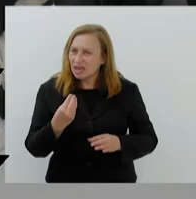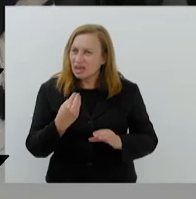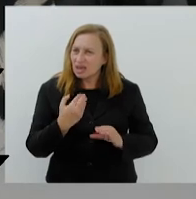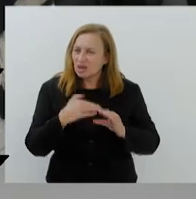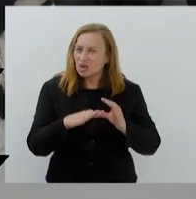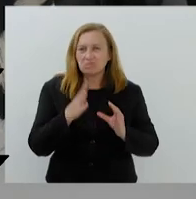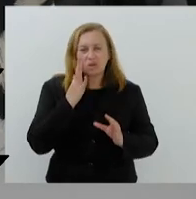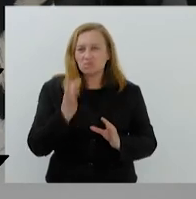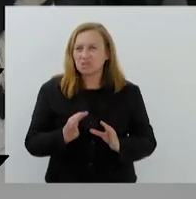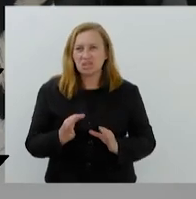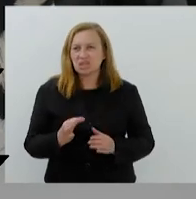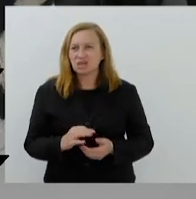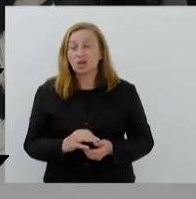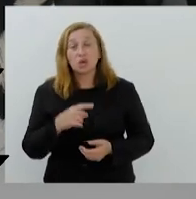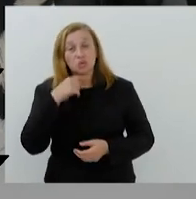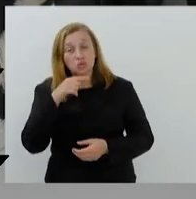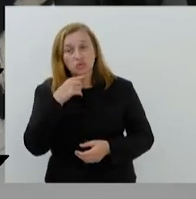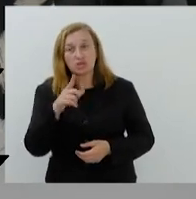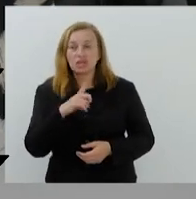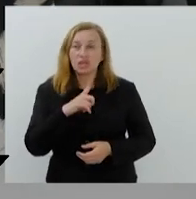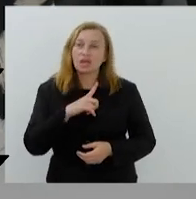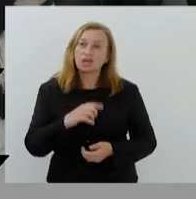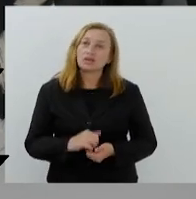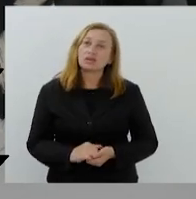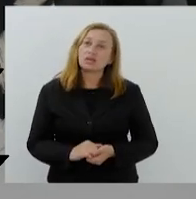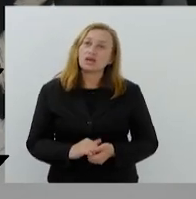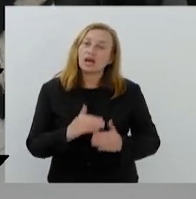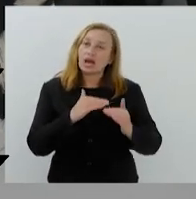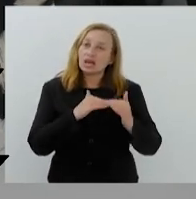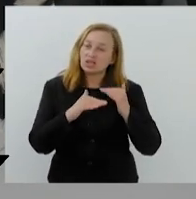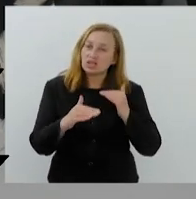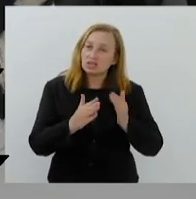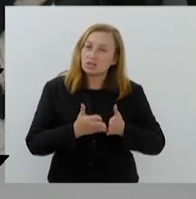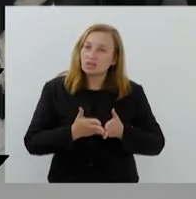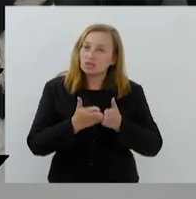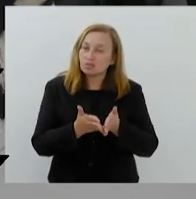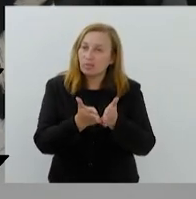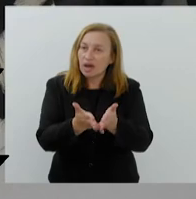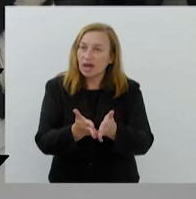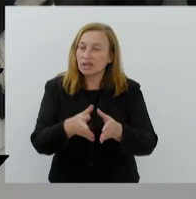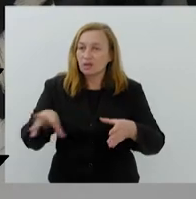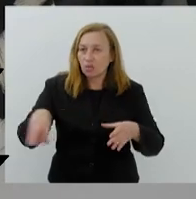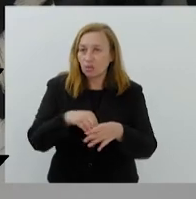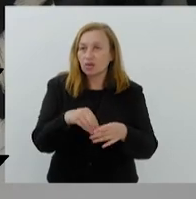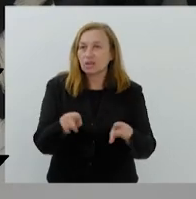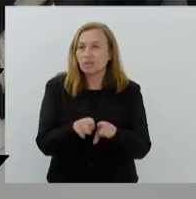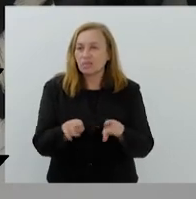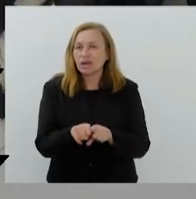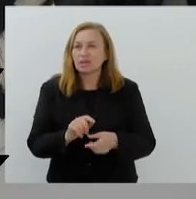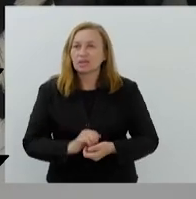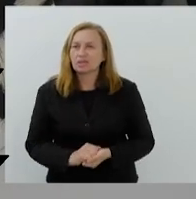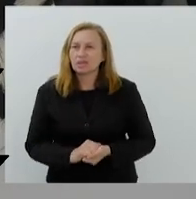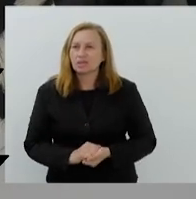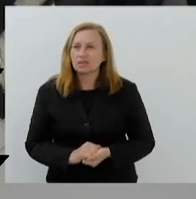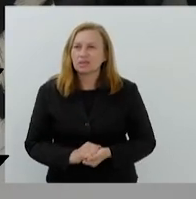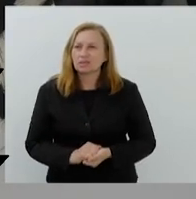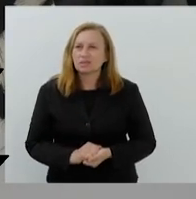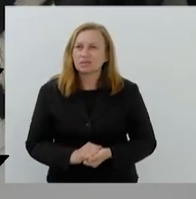sei se é o caso, eu estou em dúvida. Se as estações de barcas também estão nela. No meu entendimento... Olha só.